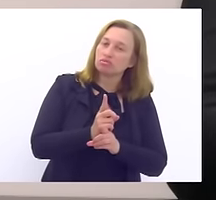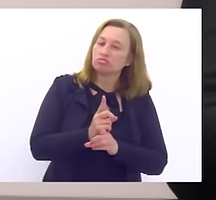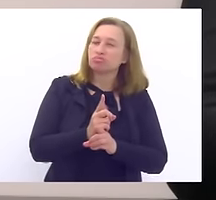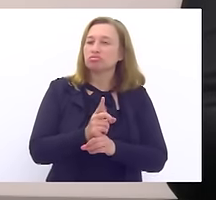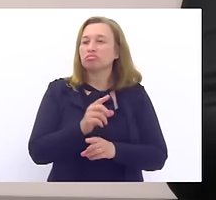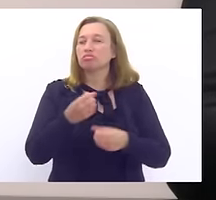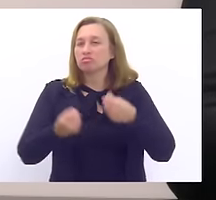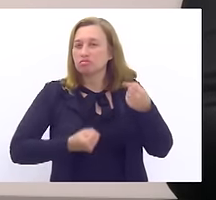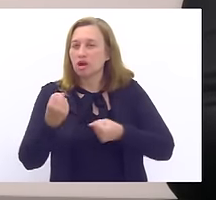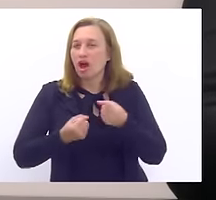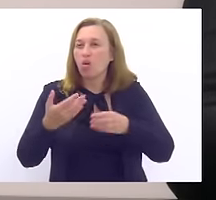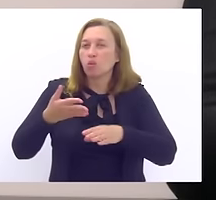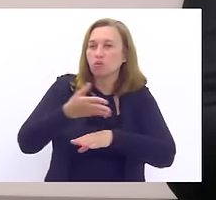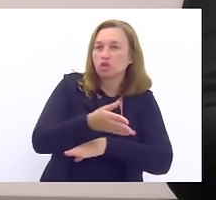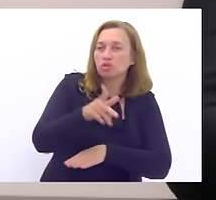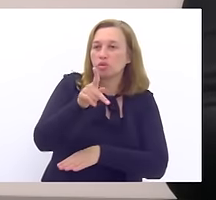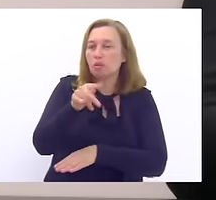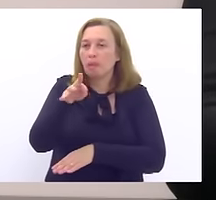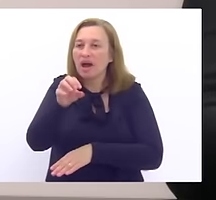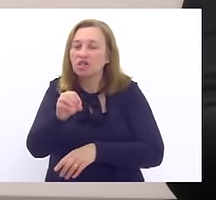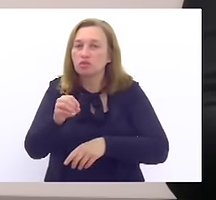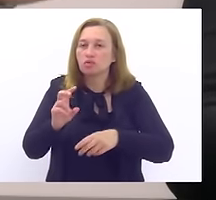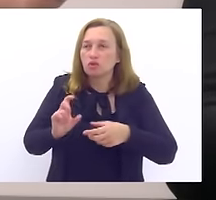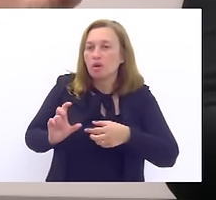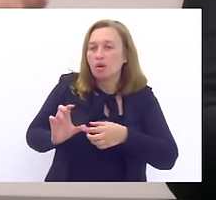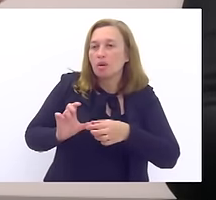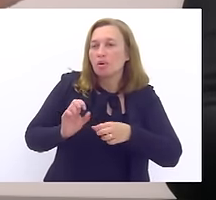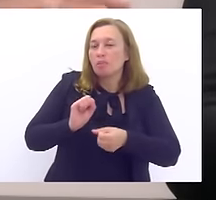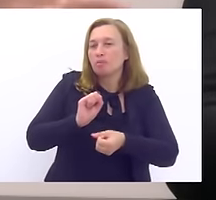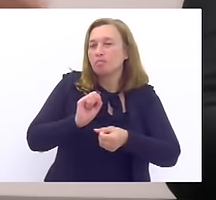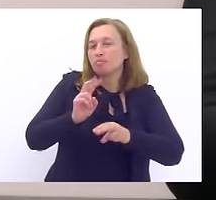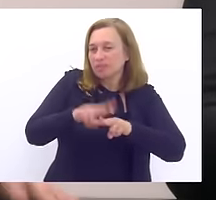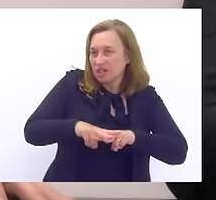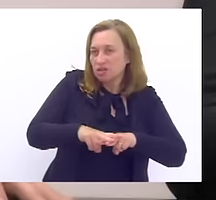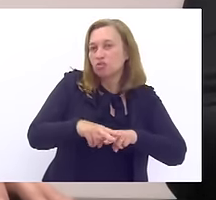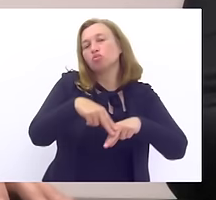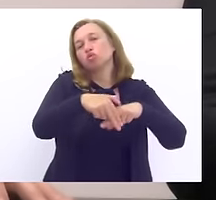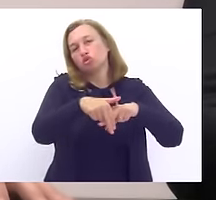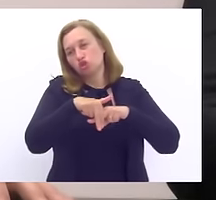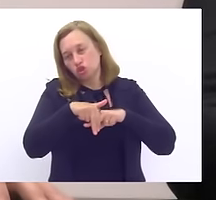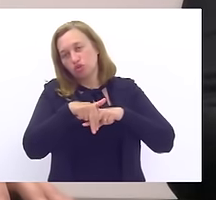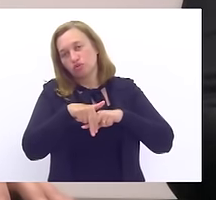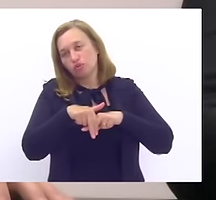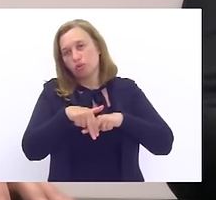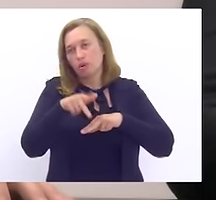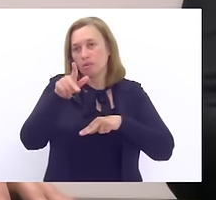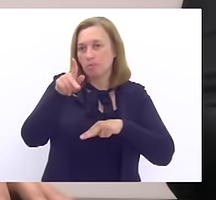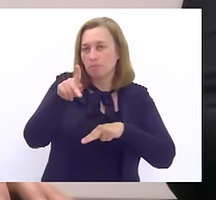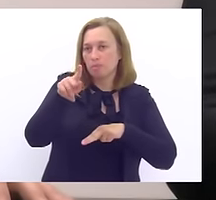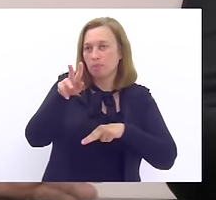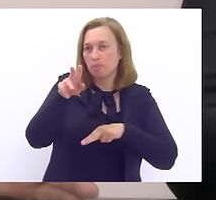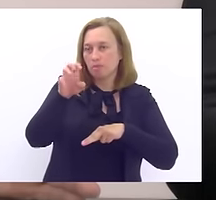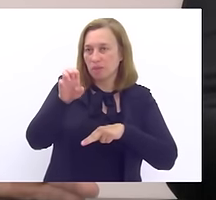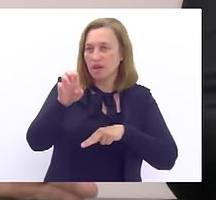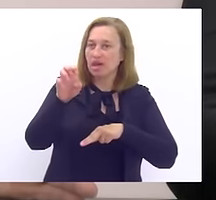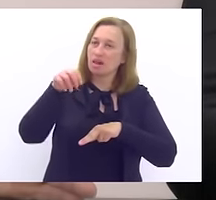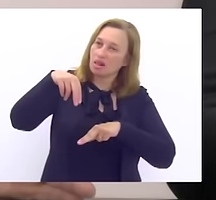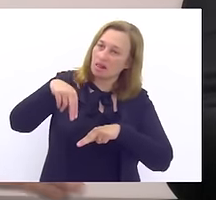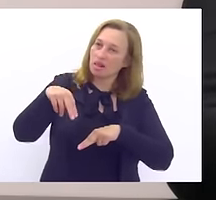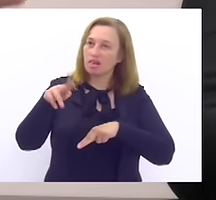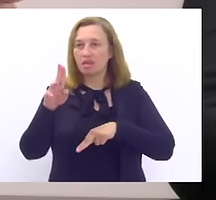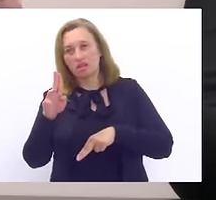que foi rebocado por conta do pneu o Twi não tava atingido E aí qual foi a coerência ali teve